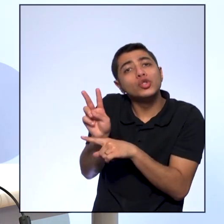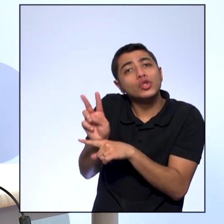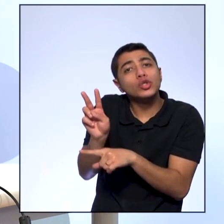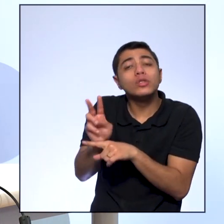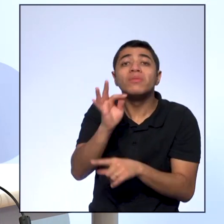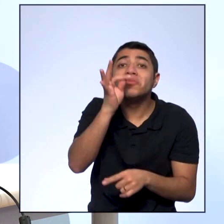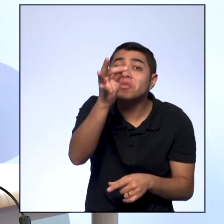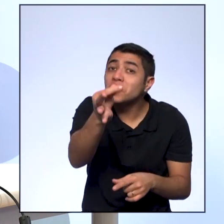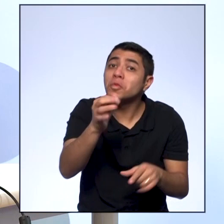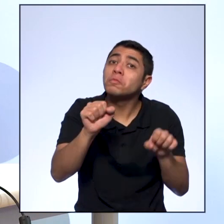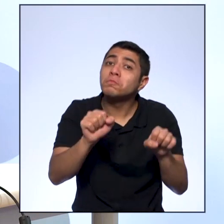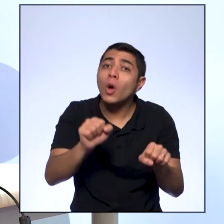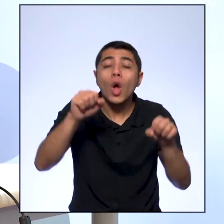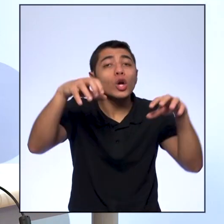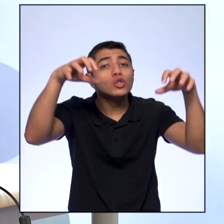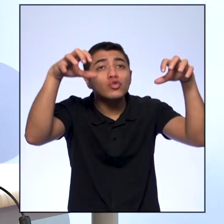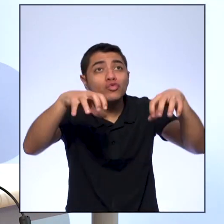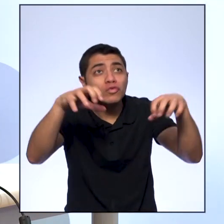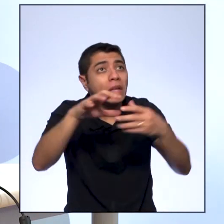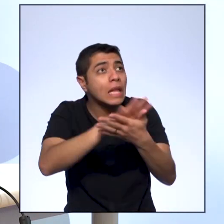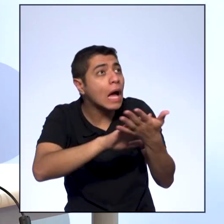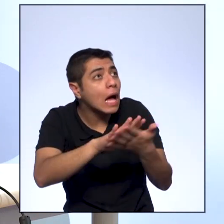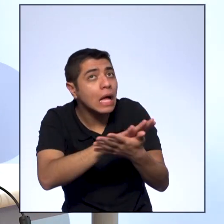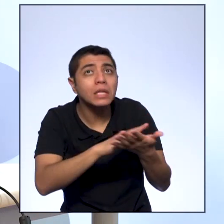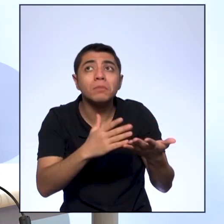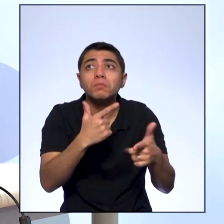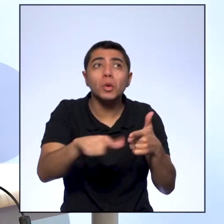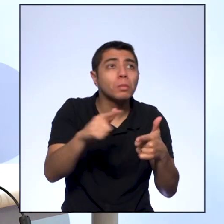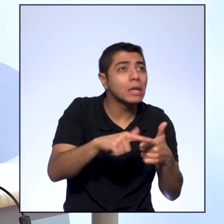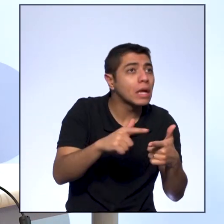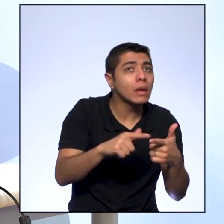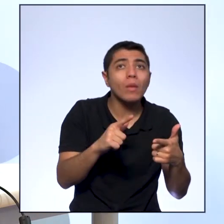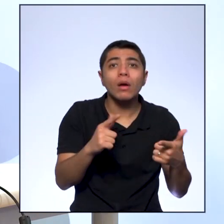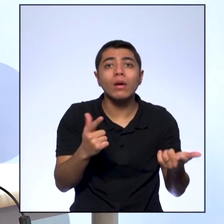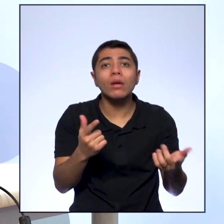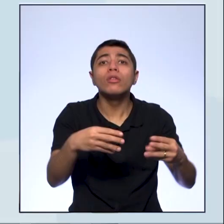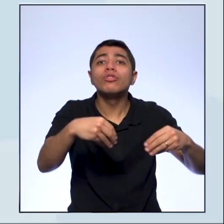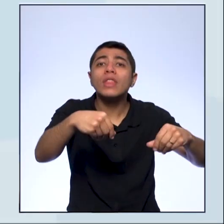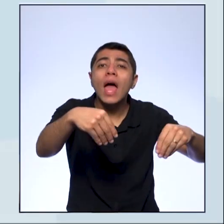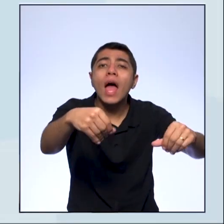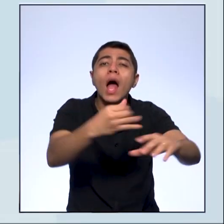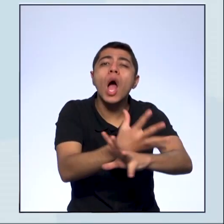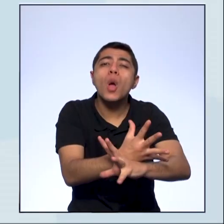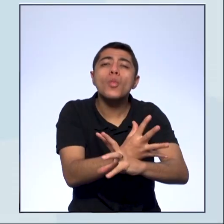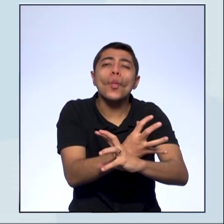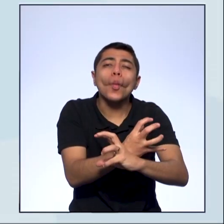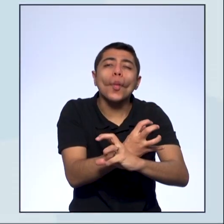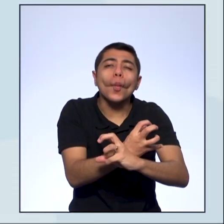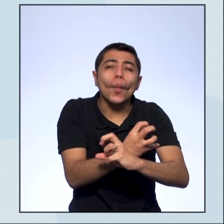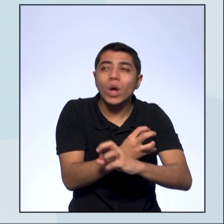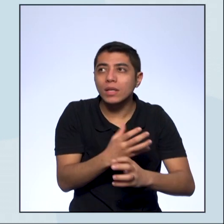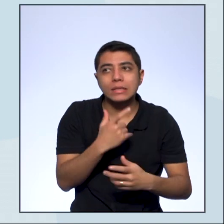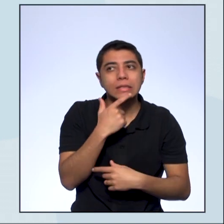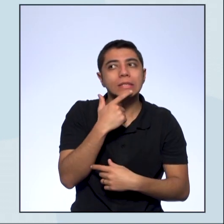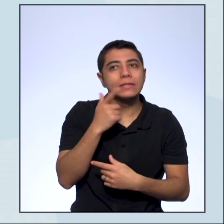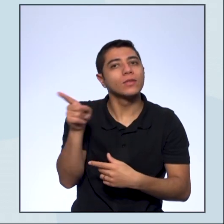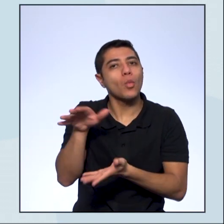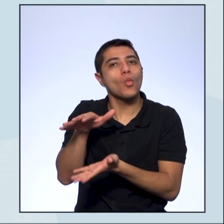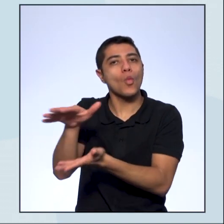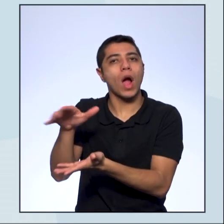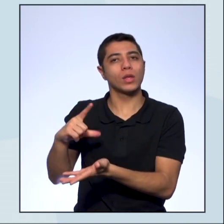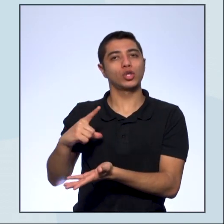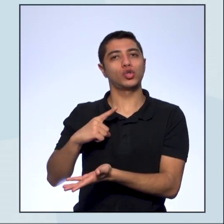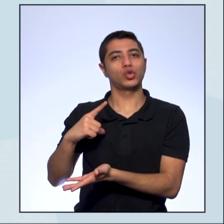também, tá? Continuando na nossa pirâmide, mais uma vez na tela, para vocês. Então, olha só, um